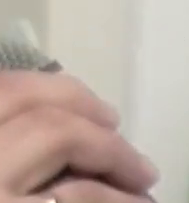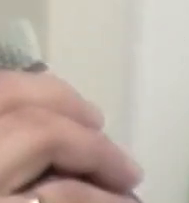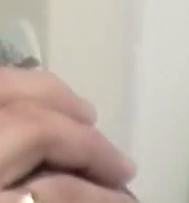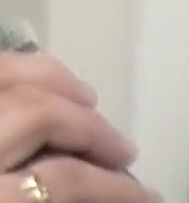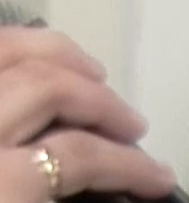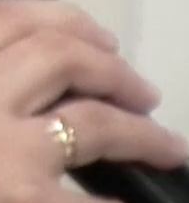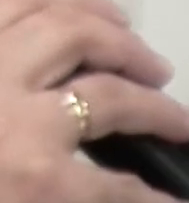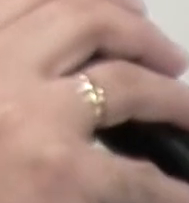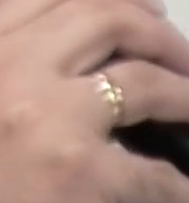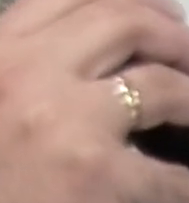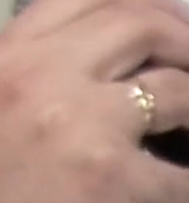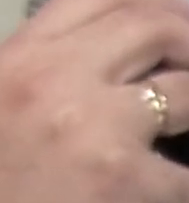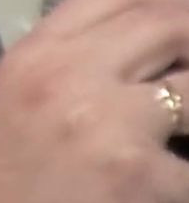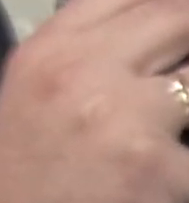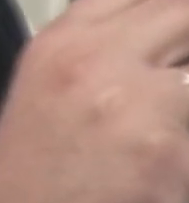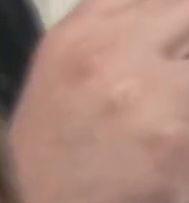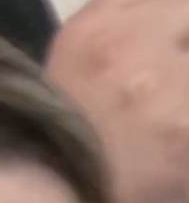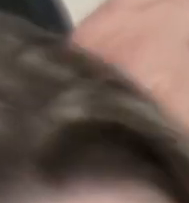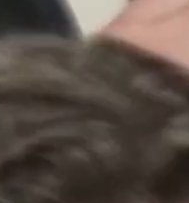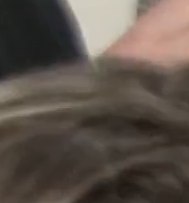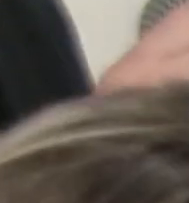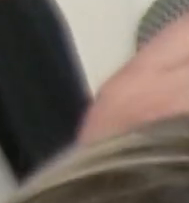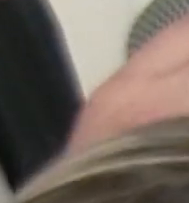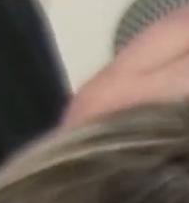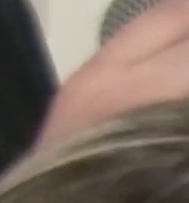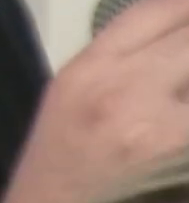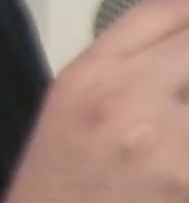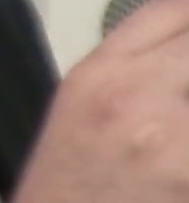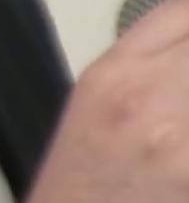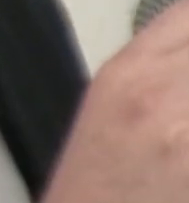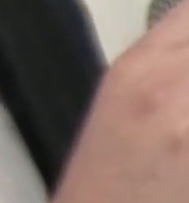Assim minha alma Deus